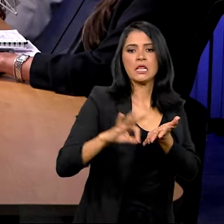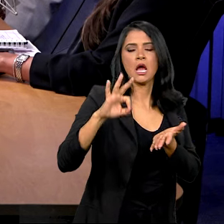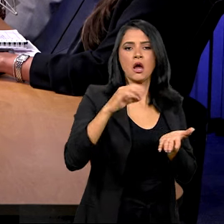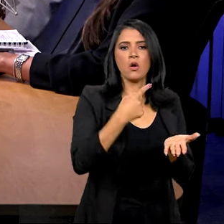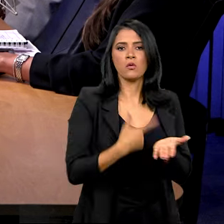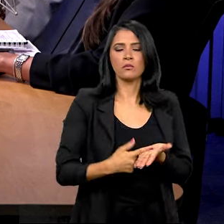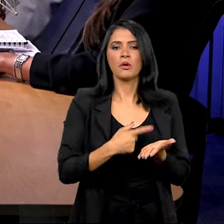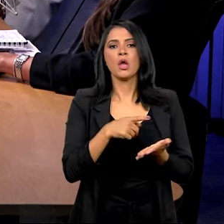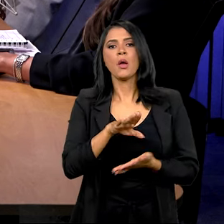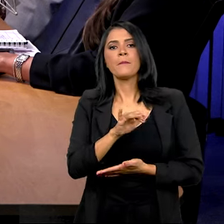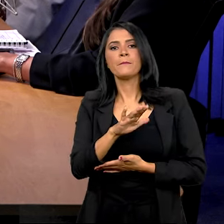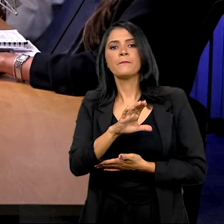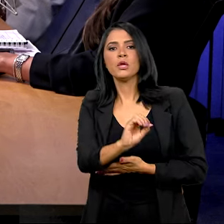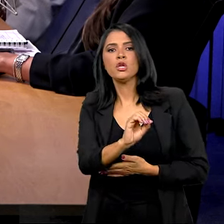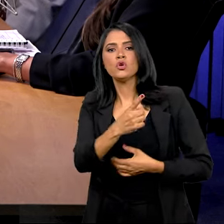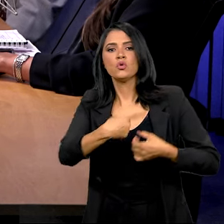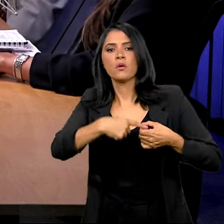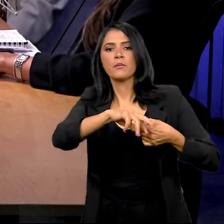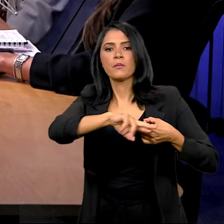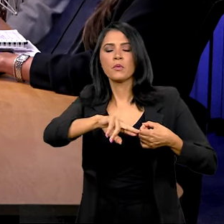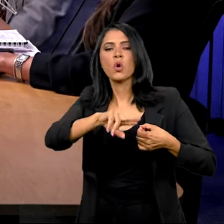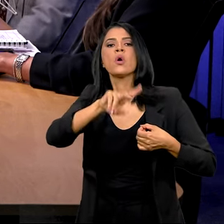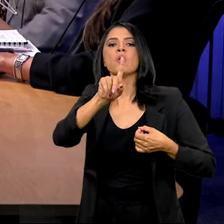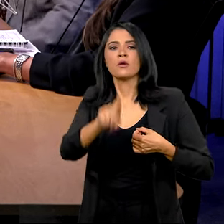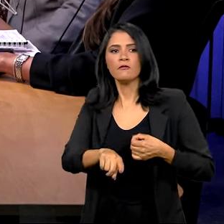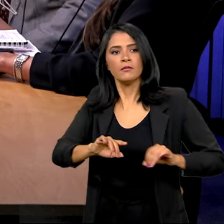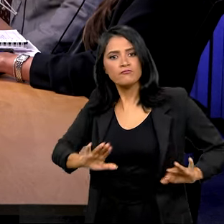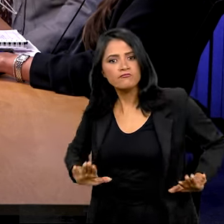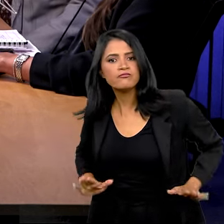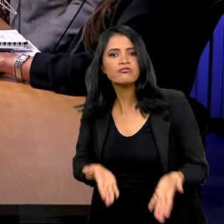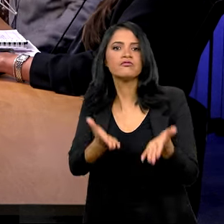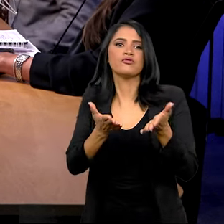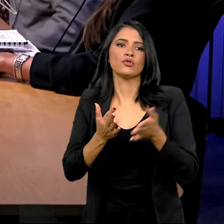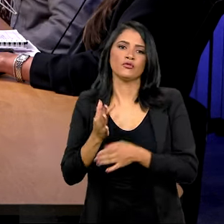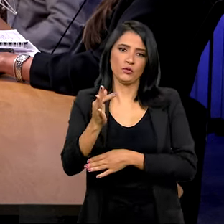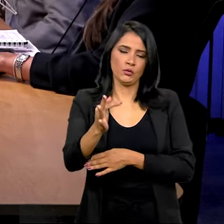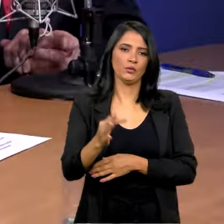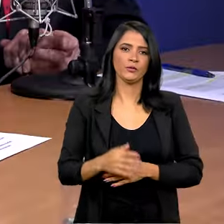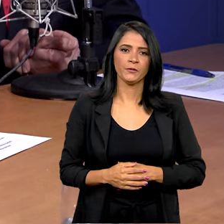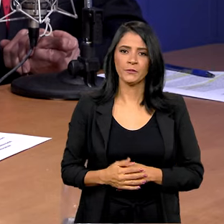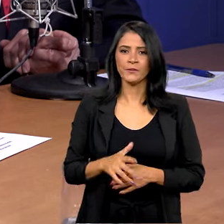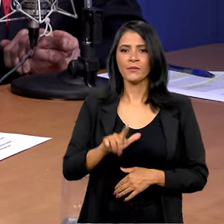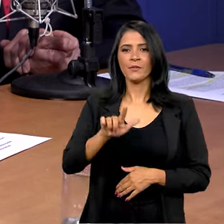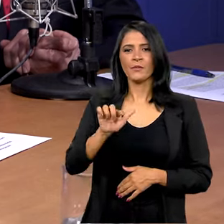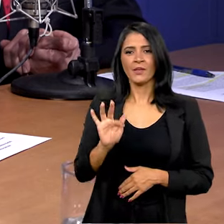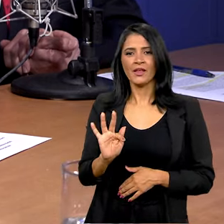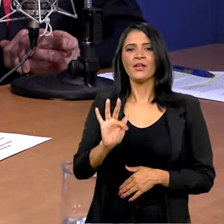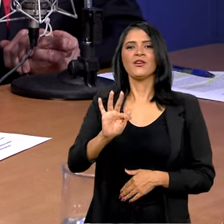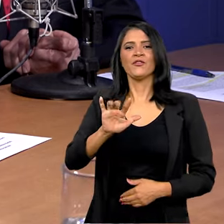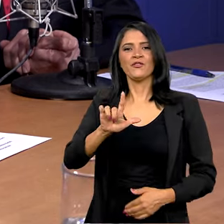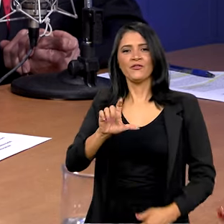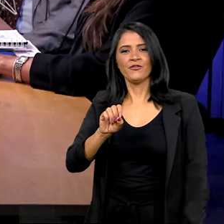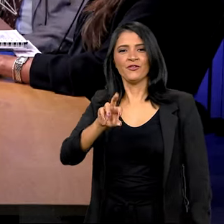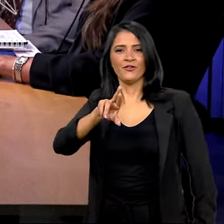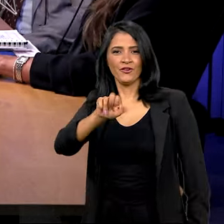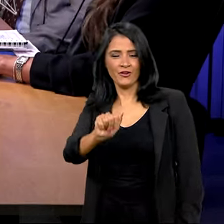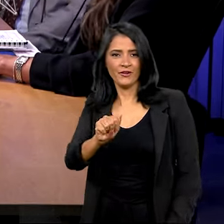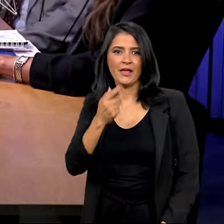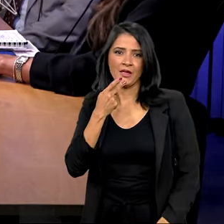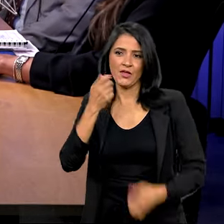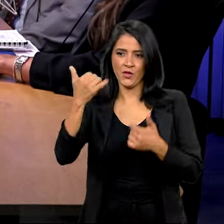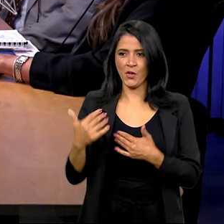pelos biocombustíveis que eu acho que vai dar um grande impulso a isso no futuro Flora é eu ia falar